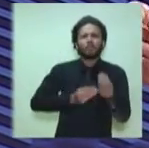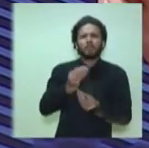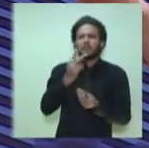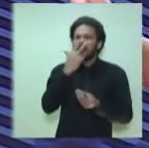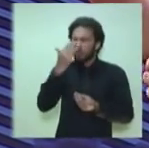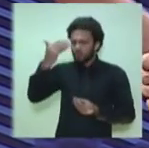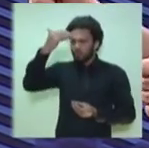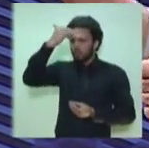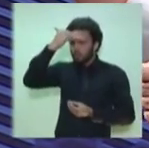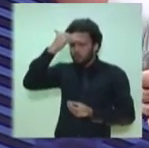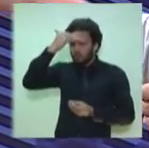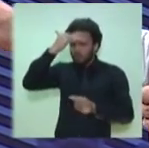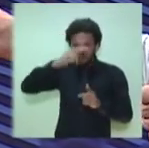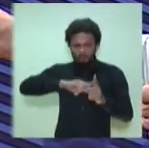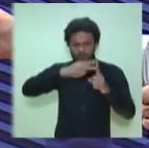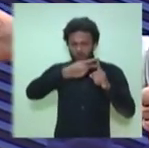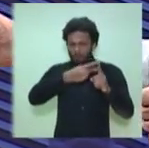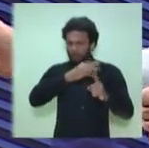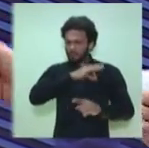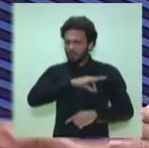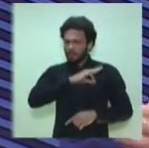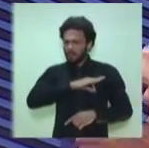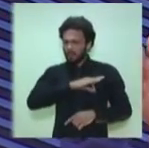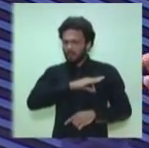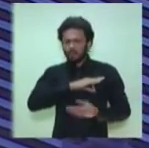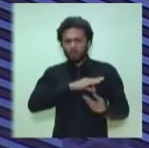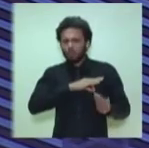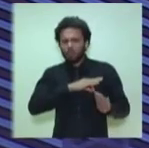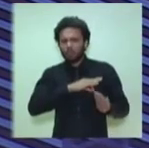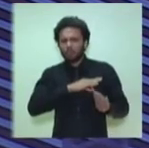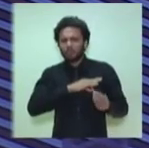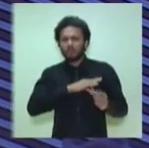culpa o não reajuste da passagem